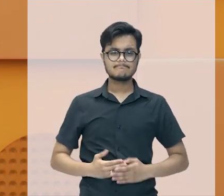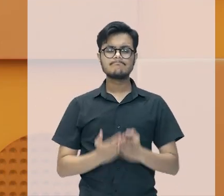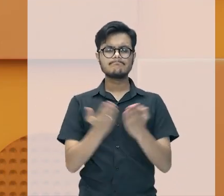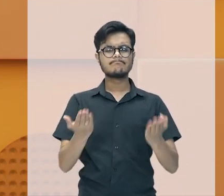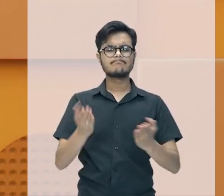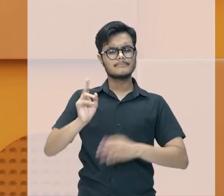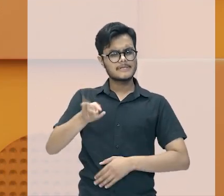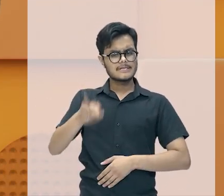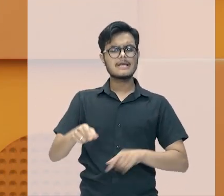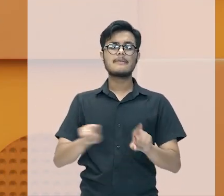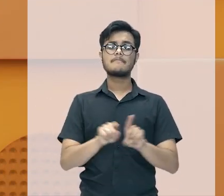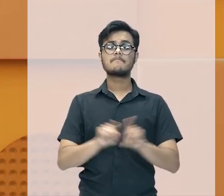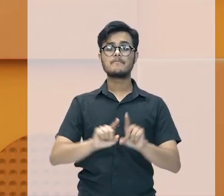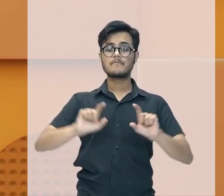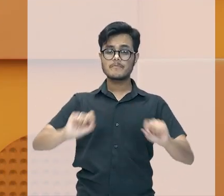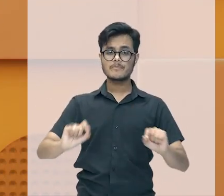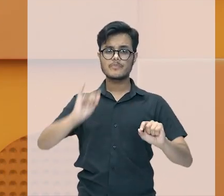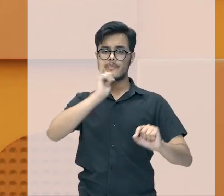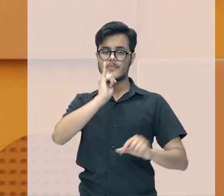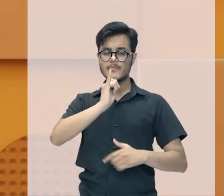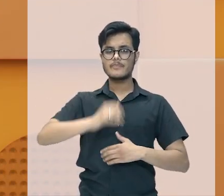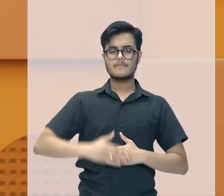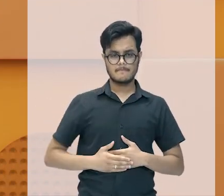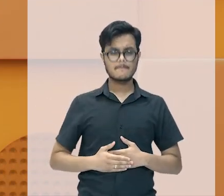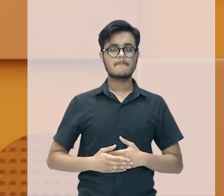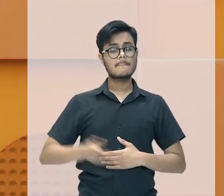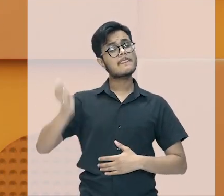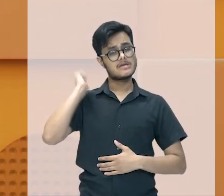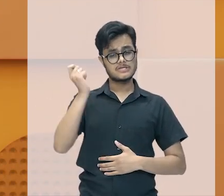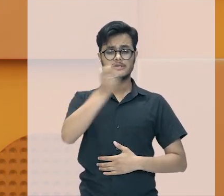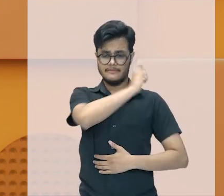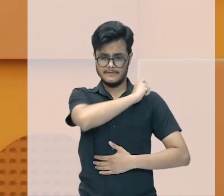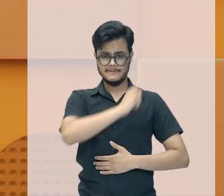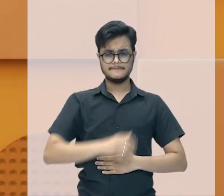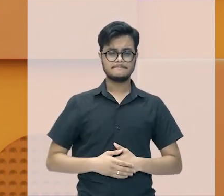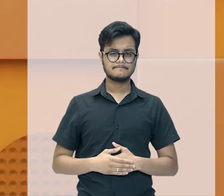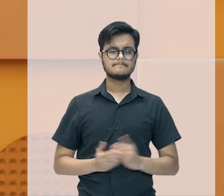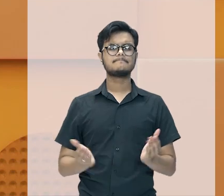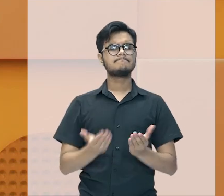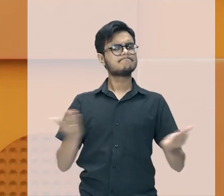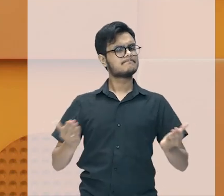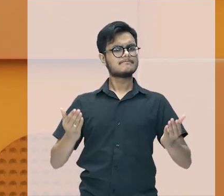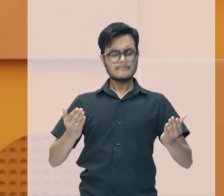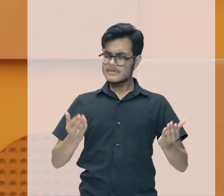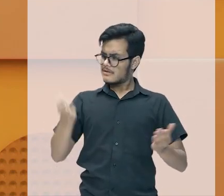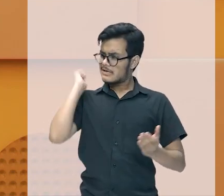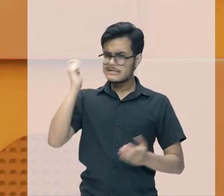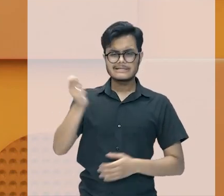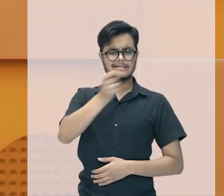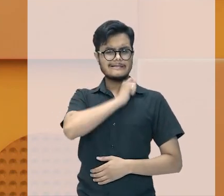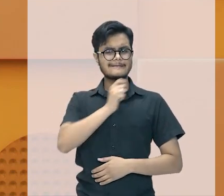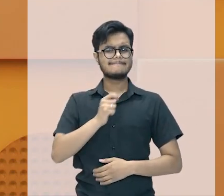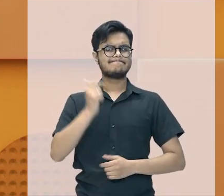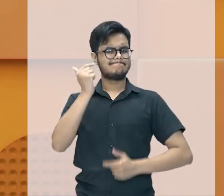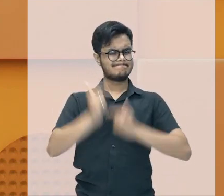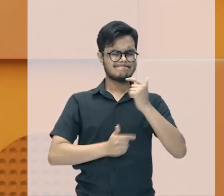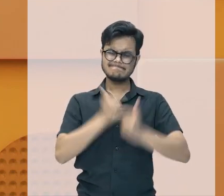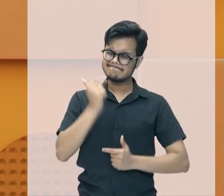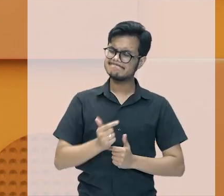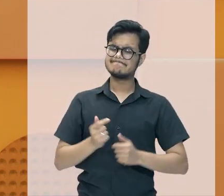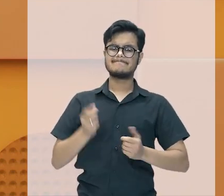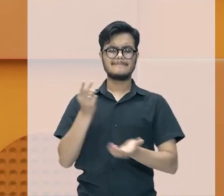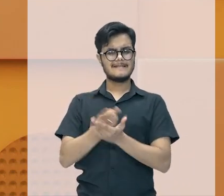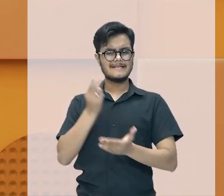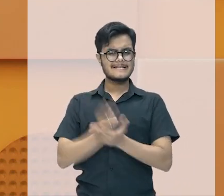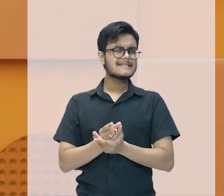novamente constitui-se aí através do quê? Da escravidão. Tá? Então, os escravos, lembre-se disso, vão ser sempre as